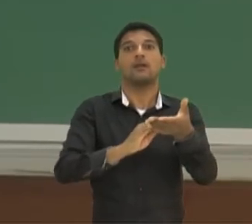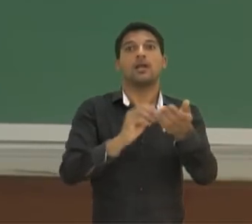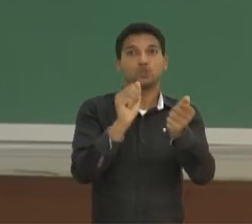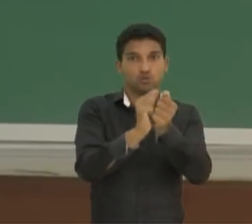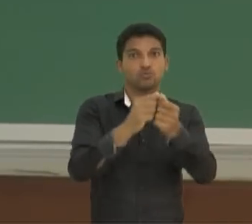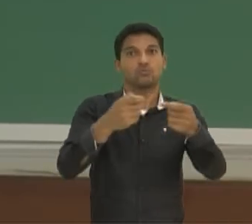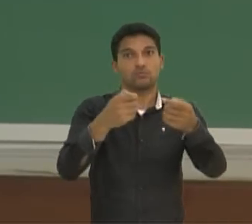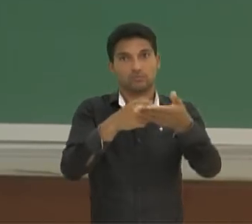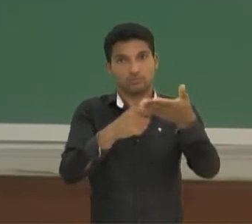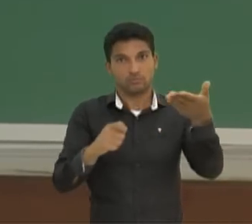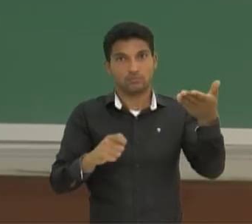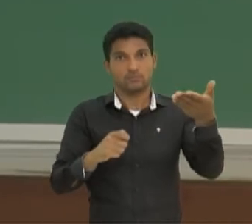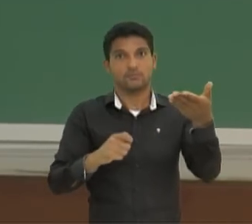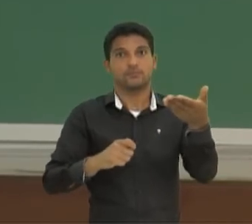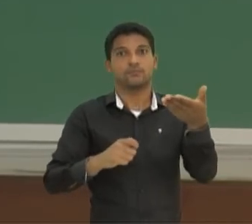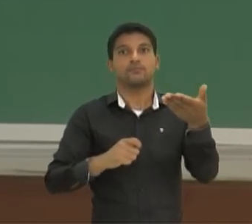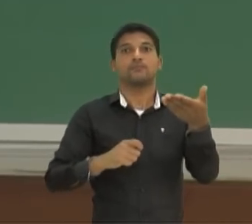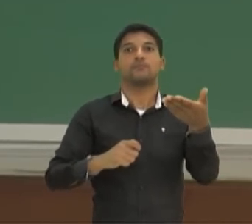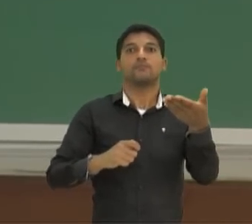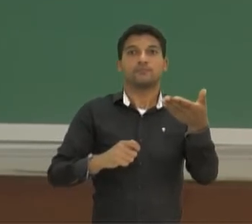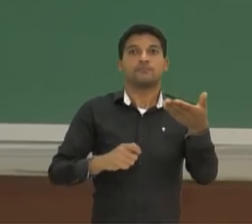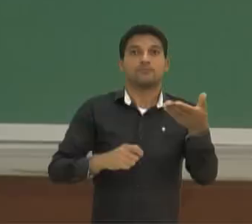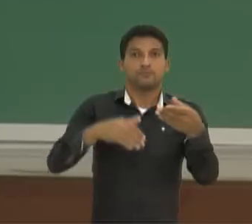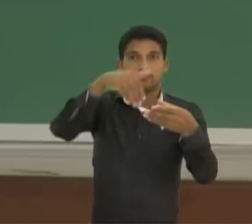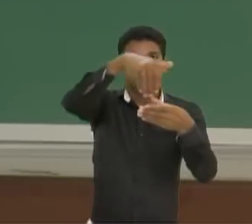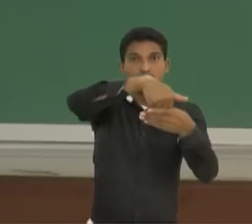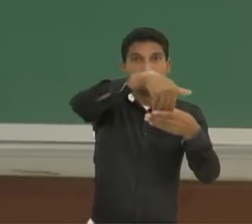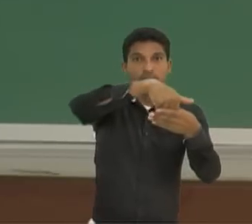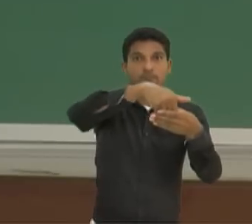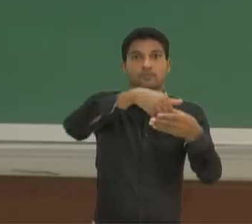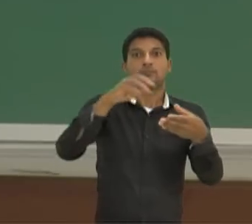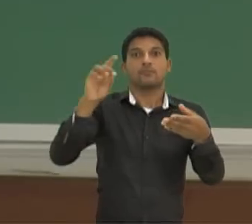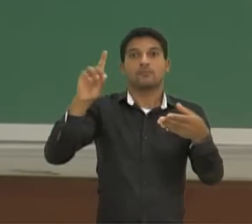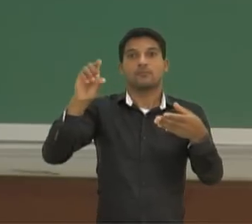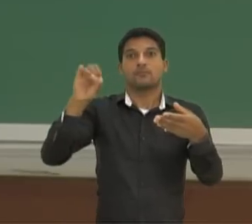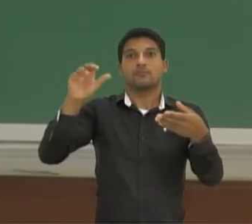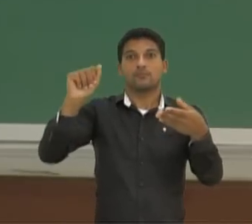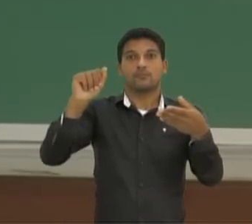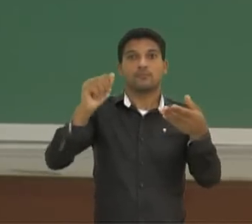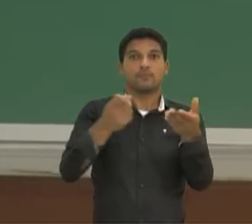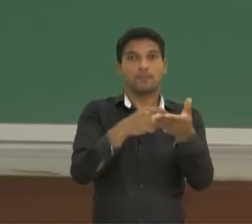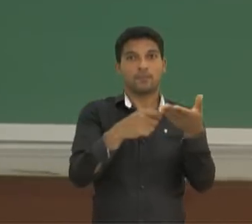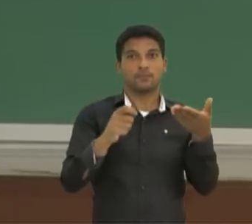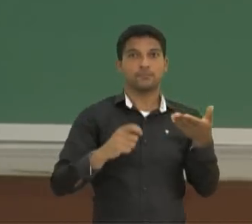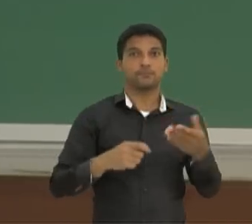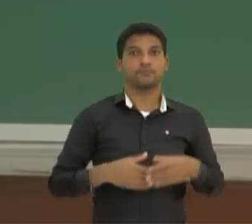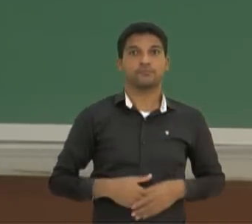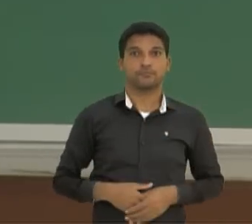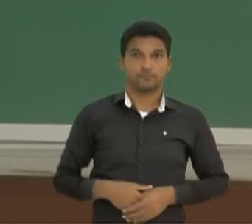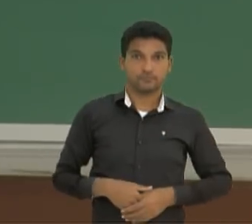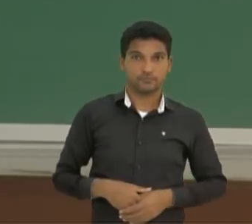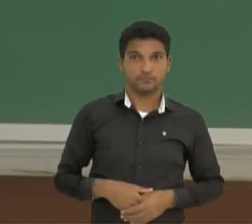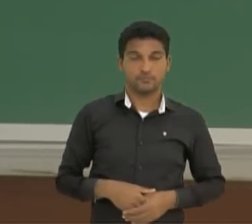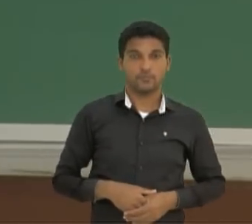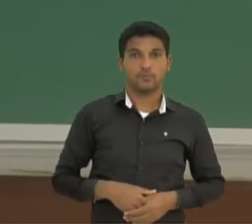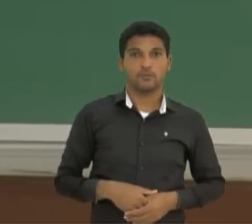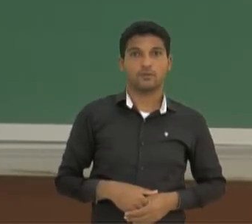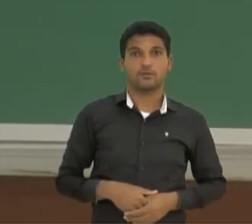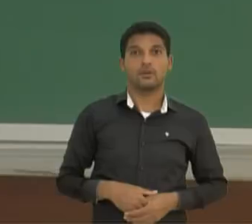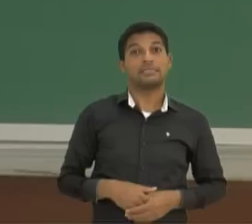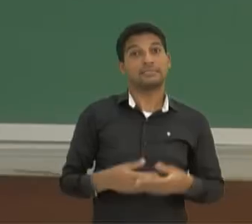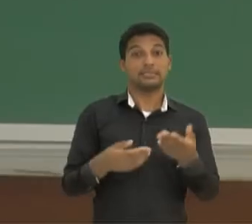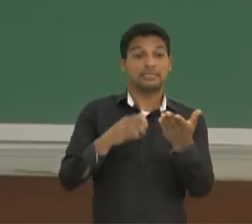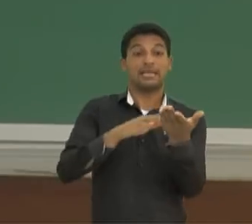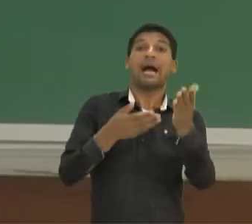de quando foi escrita também no interior, para ficar bem esclarecido para o leitor. Se eu quiser colocar só a data, tendo em vista que eu já coloquei no envelope,